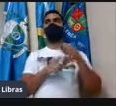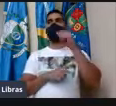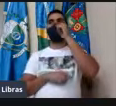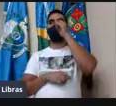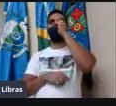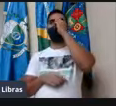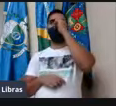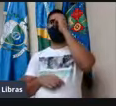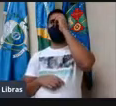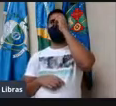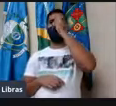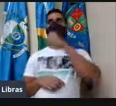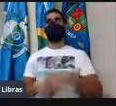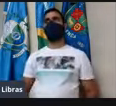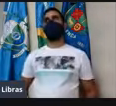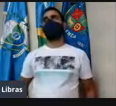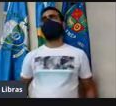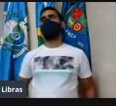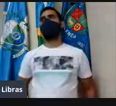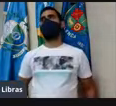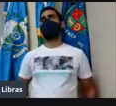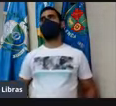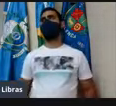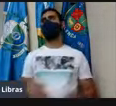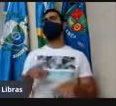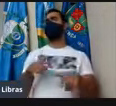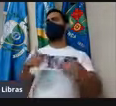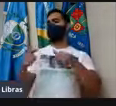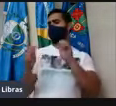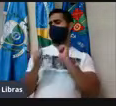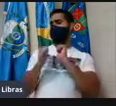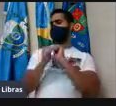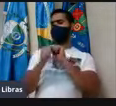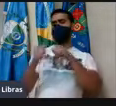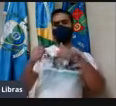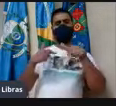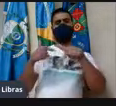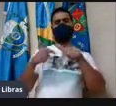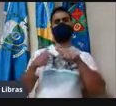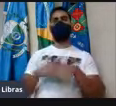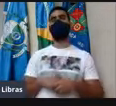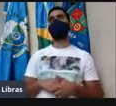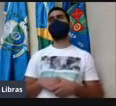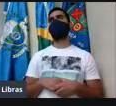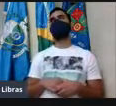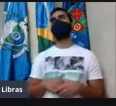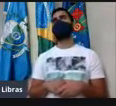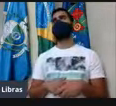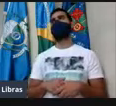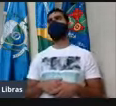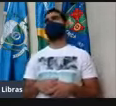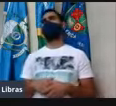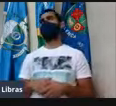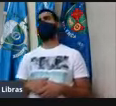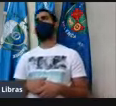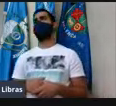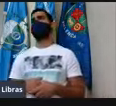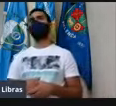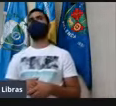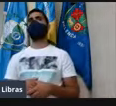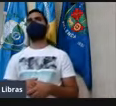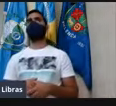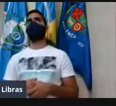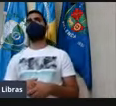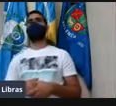de Banco Nacional, trabalhamos junto muito tempo. Juarez, já te conheço há bastante tempo,